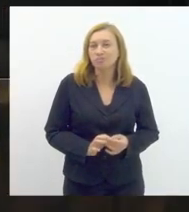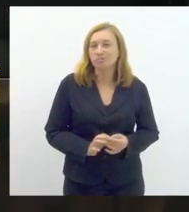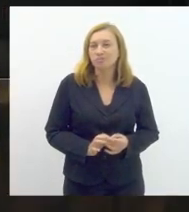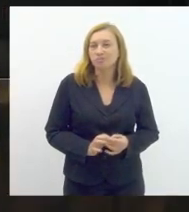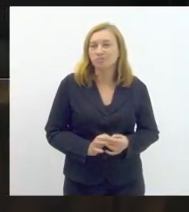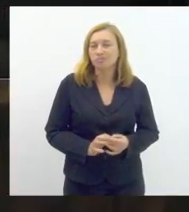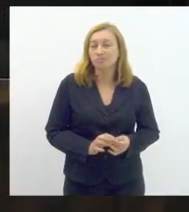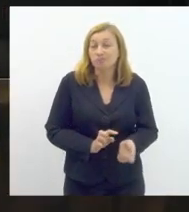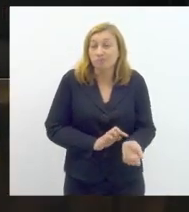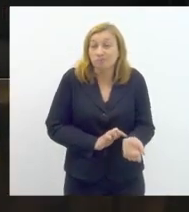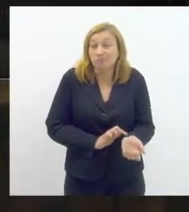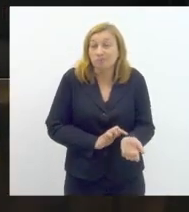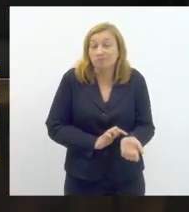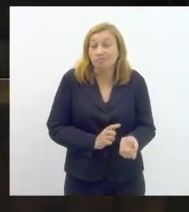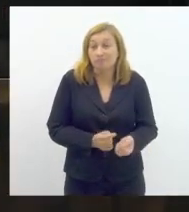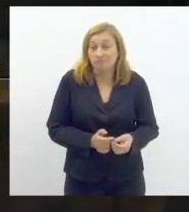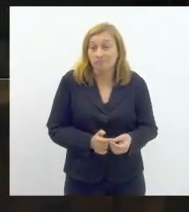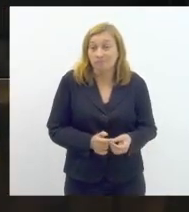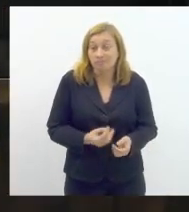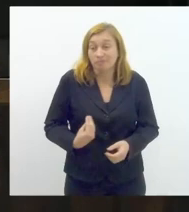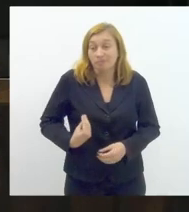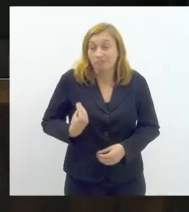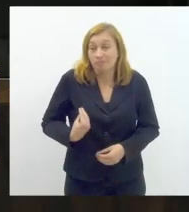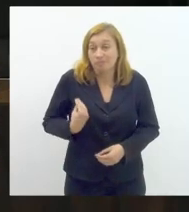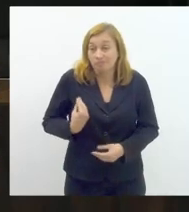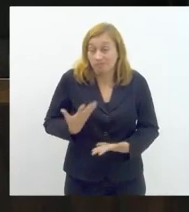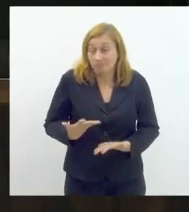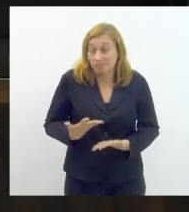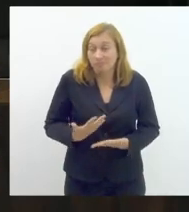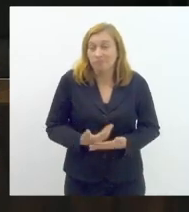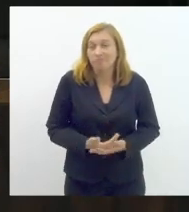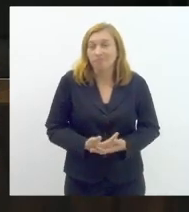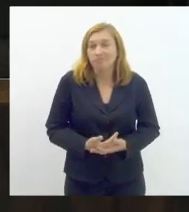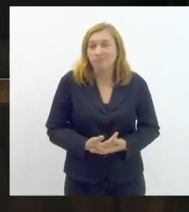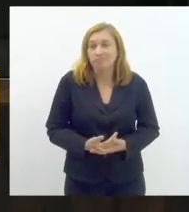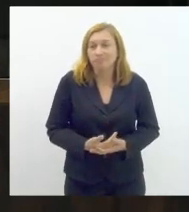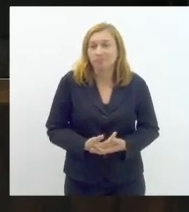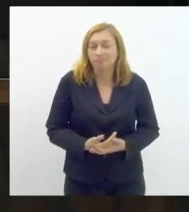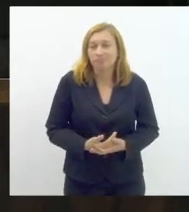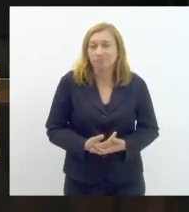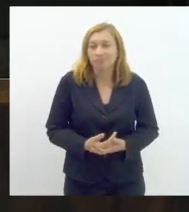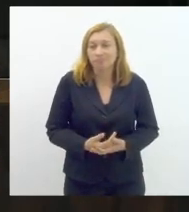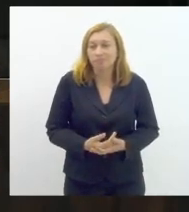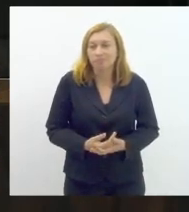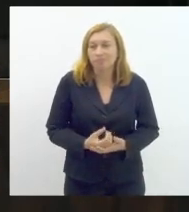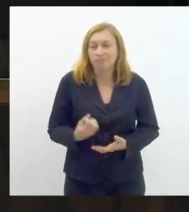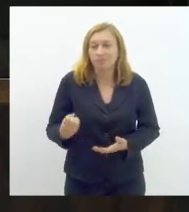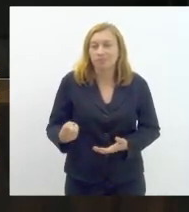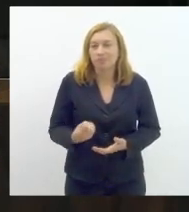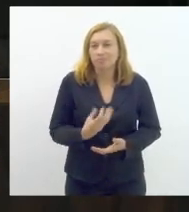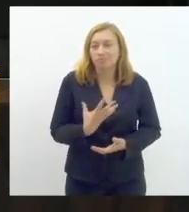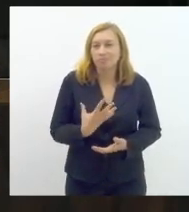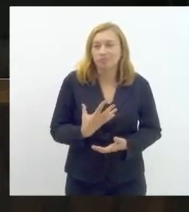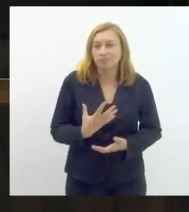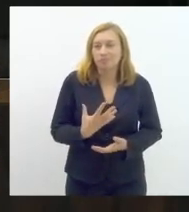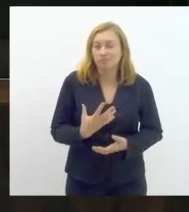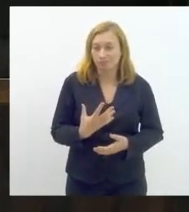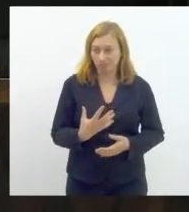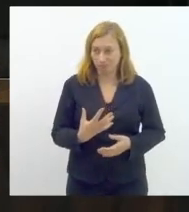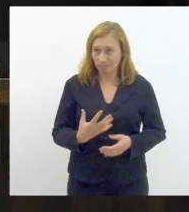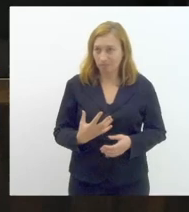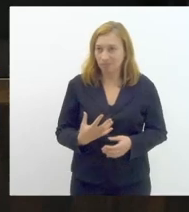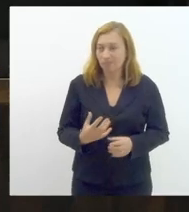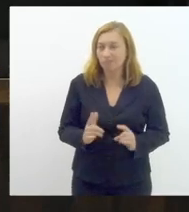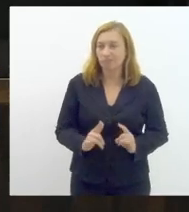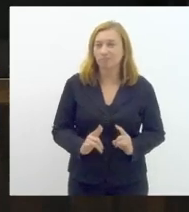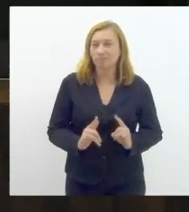Gente, estamos aqui agora ao vivo na nova sede da LERJ, com mais tecnologia, o tempo vai ficar